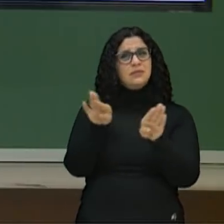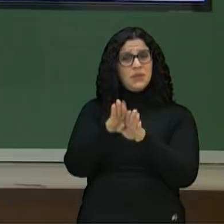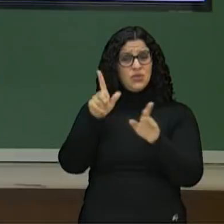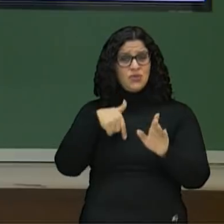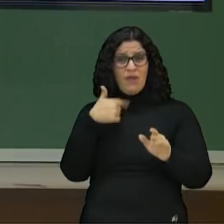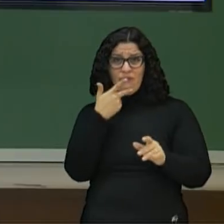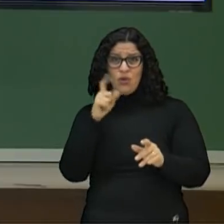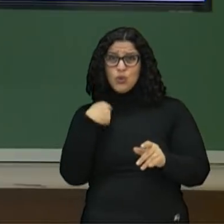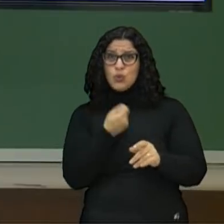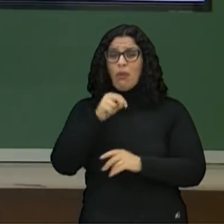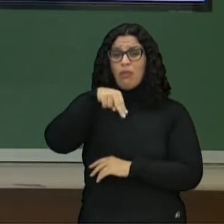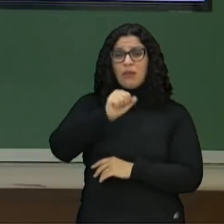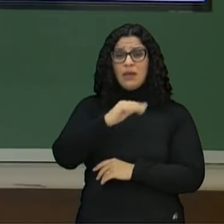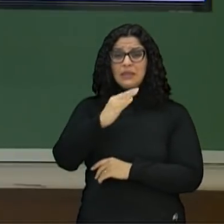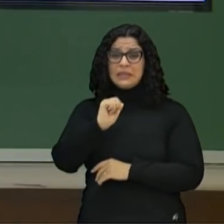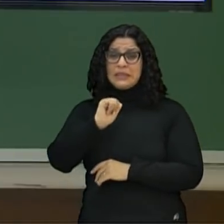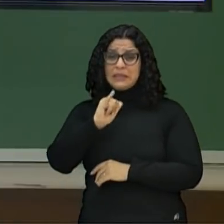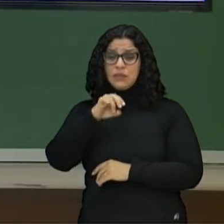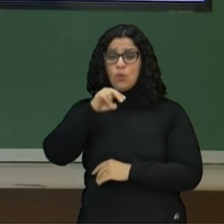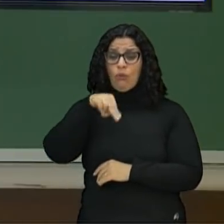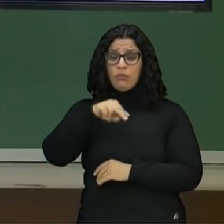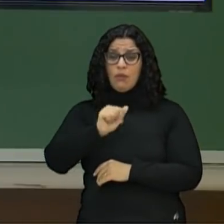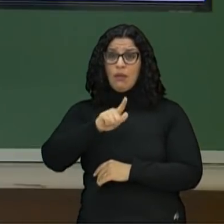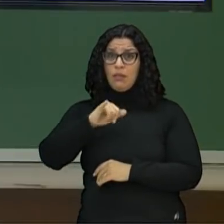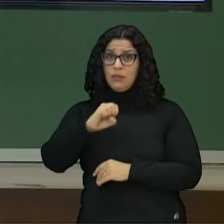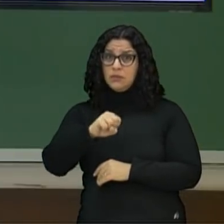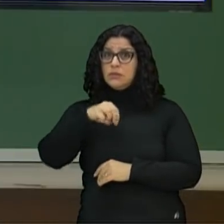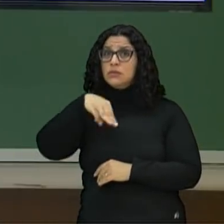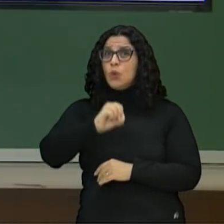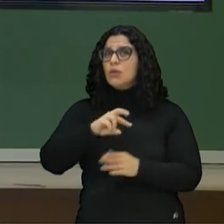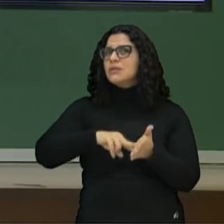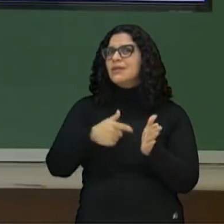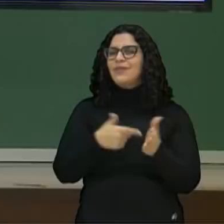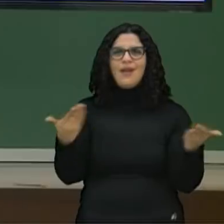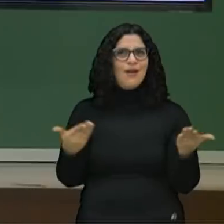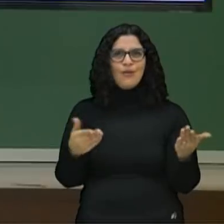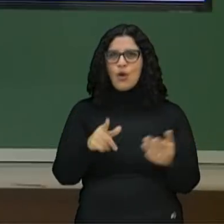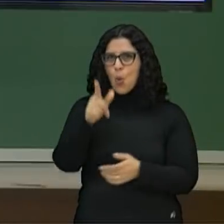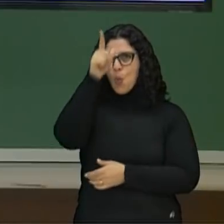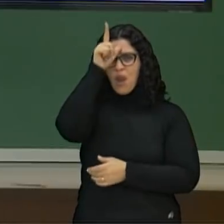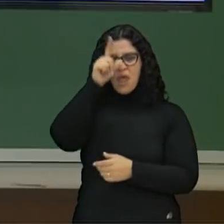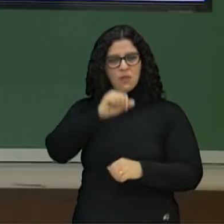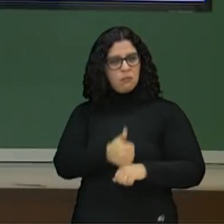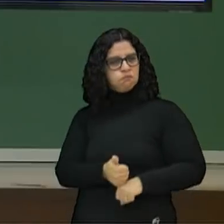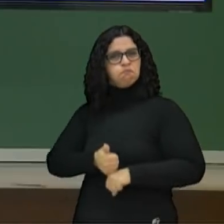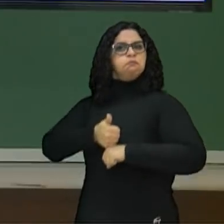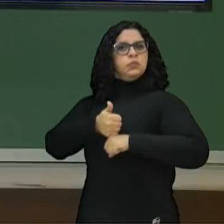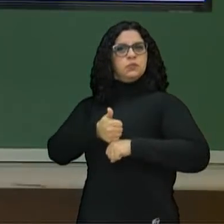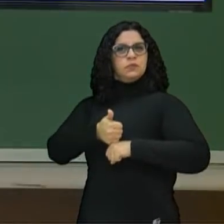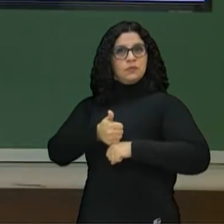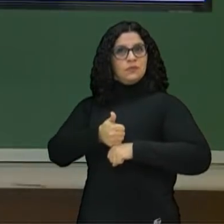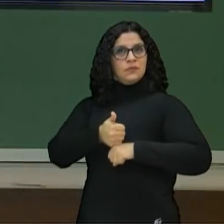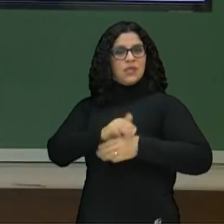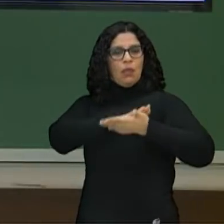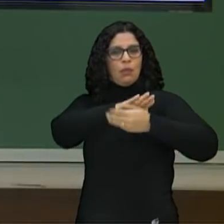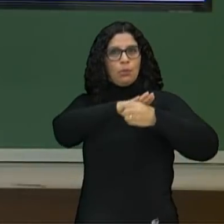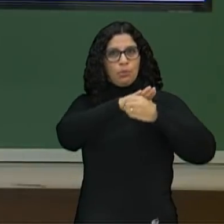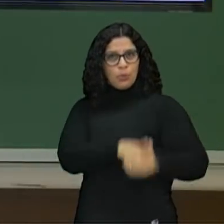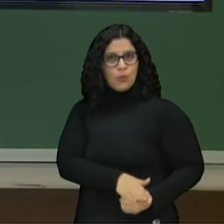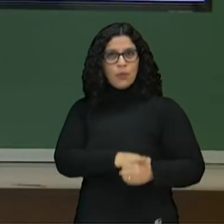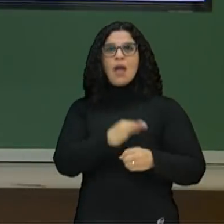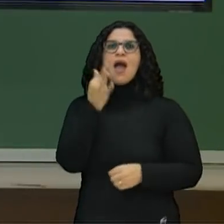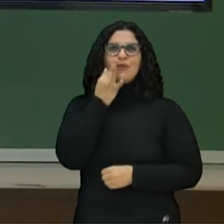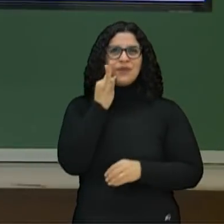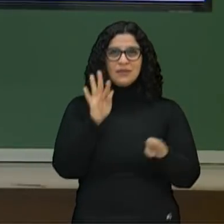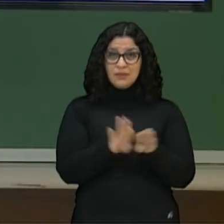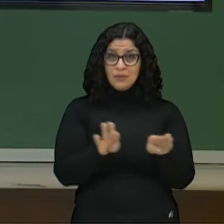Então, a vingança alemã agora pela derrota na Primeira Guerra, esse nacionalismo alemão falando mais alto. Todo o